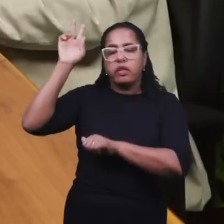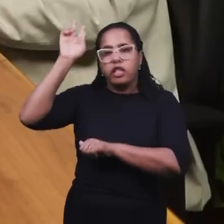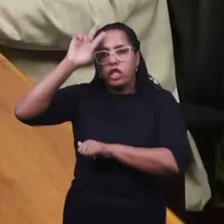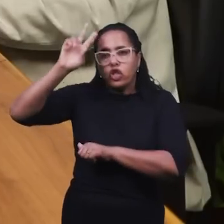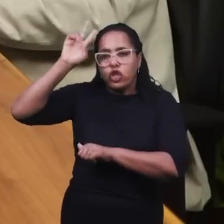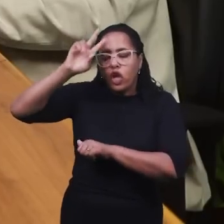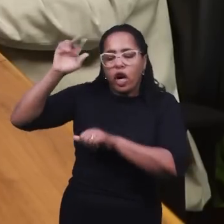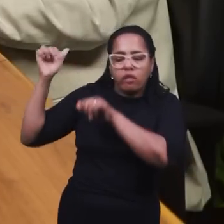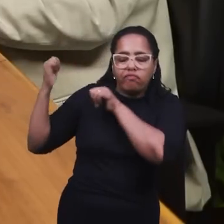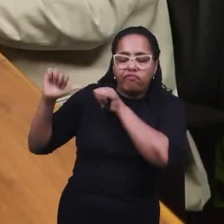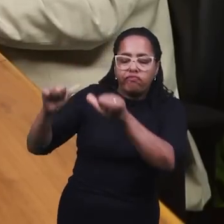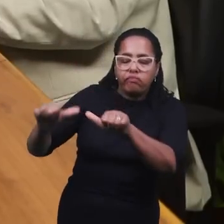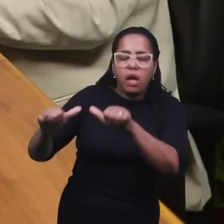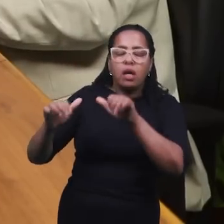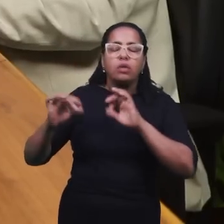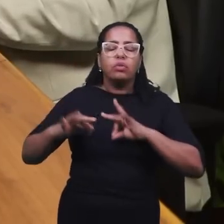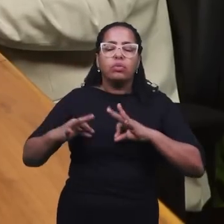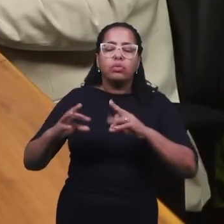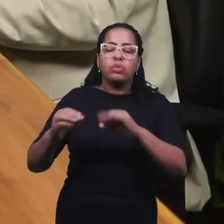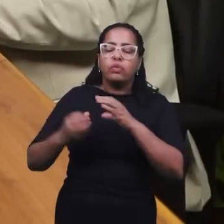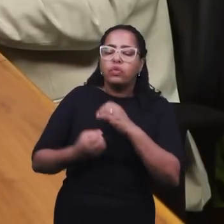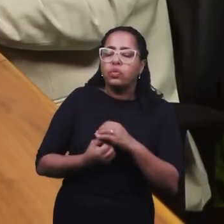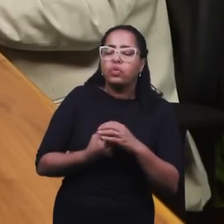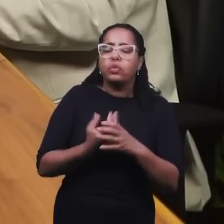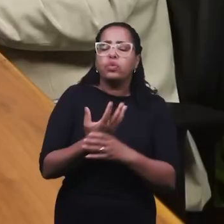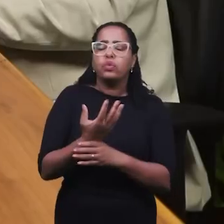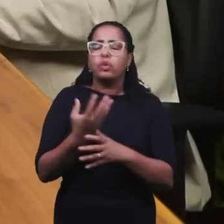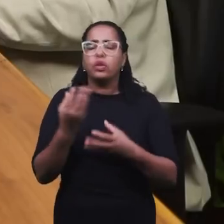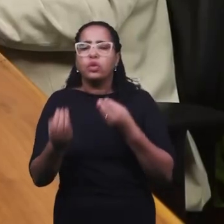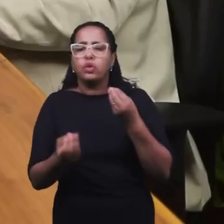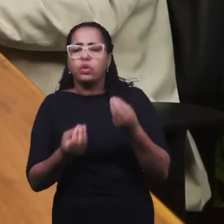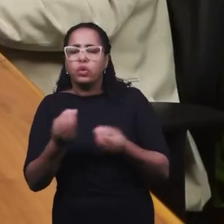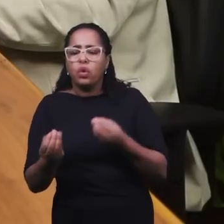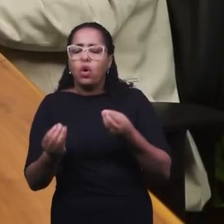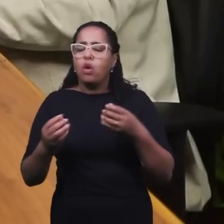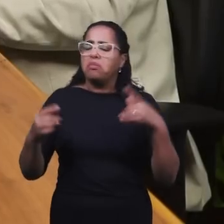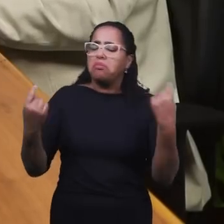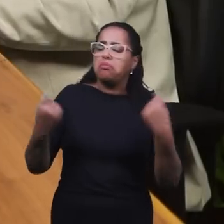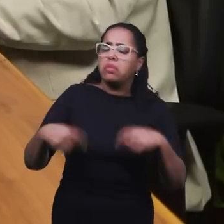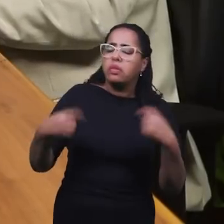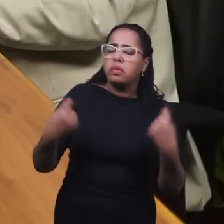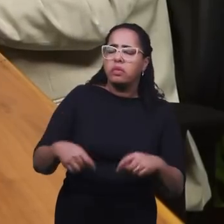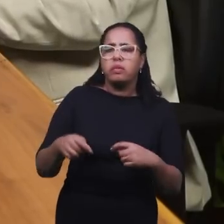rebanho permanecer. Isso se você for avaliar